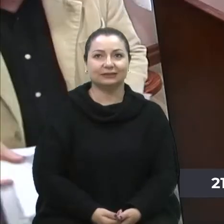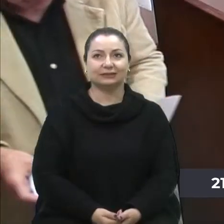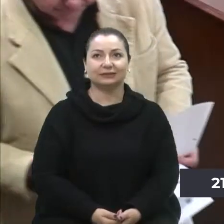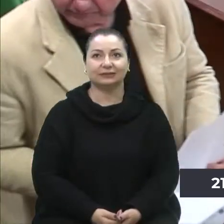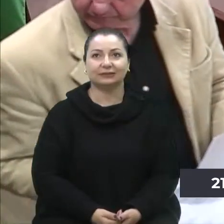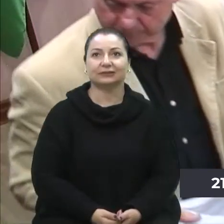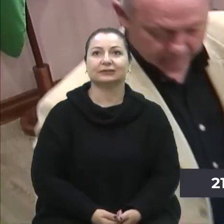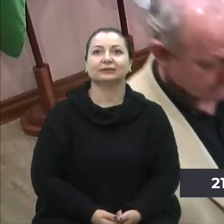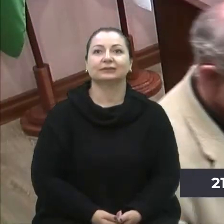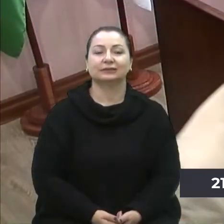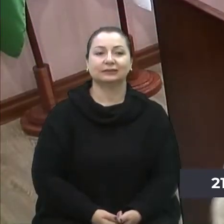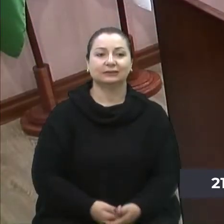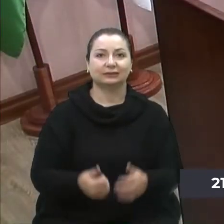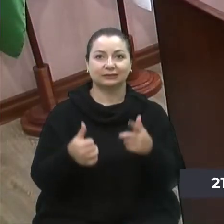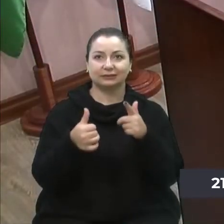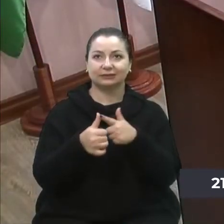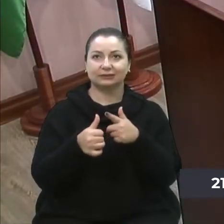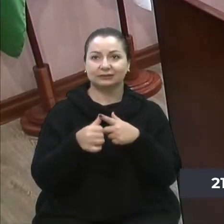Em primeira discussão,